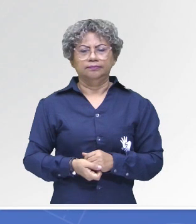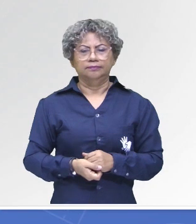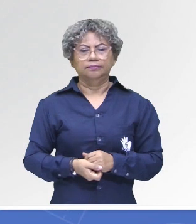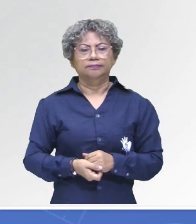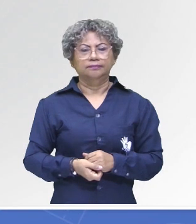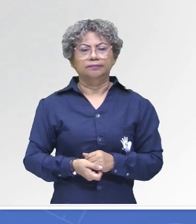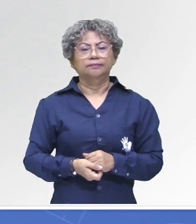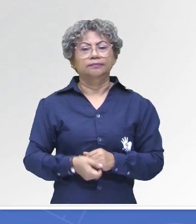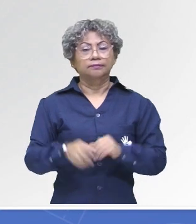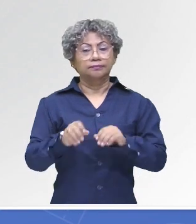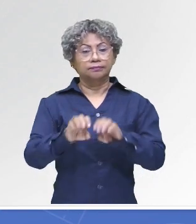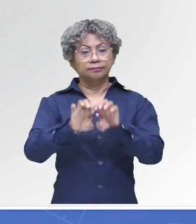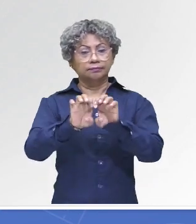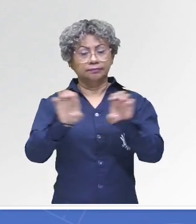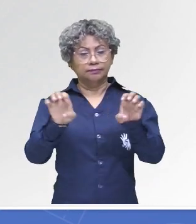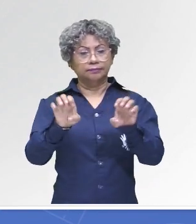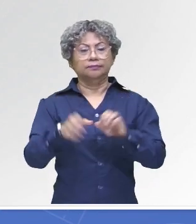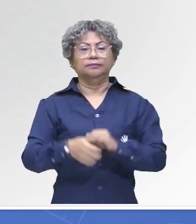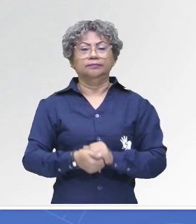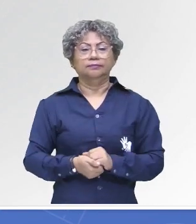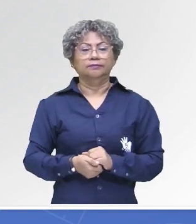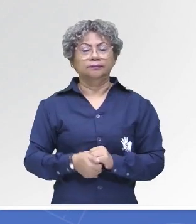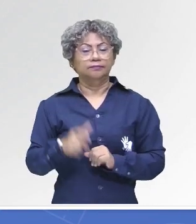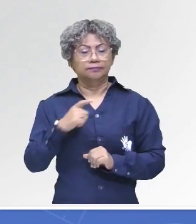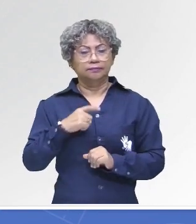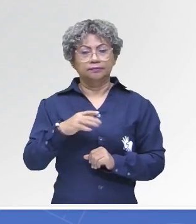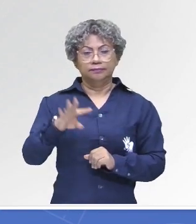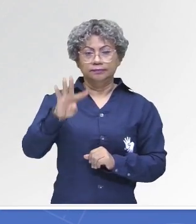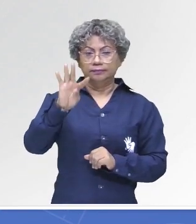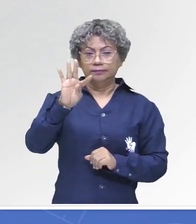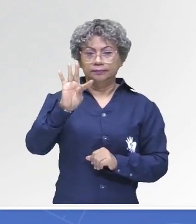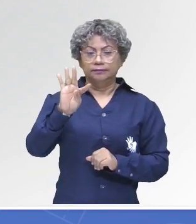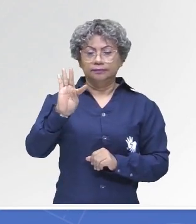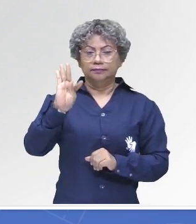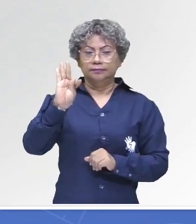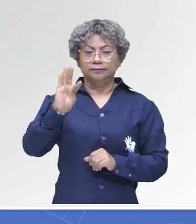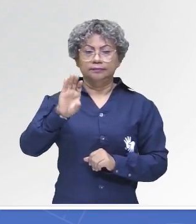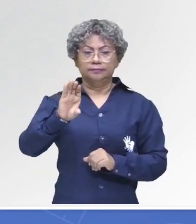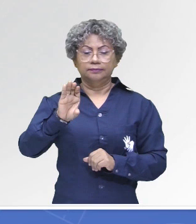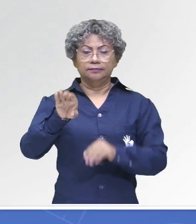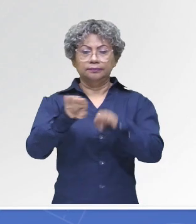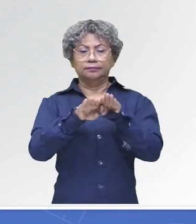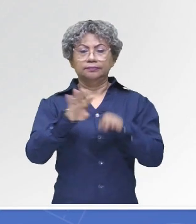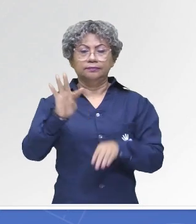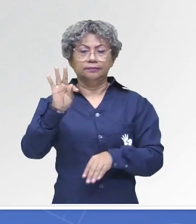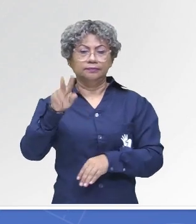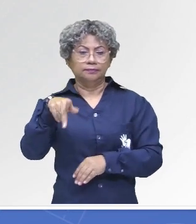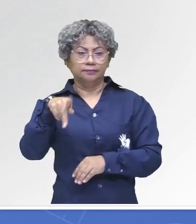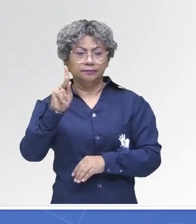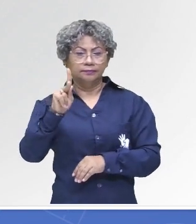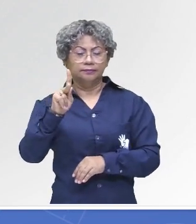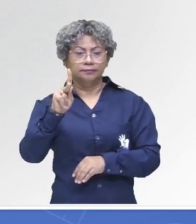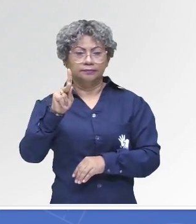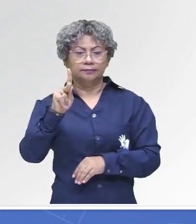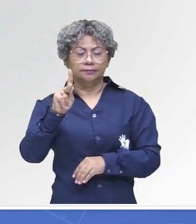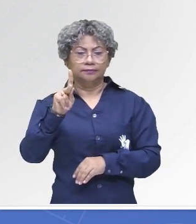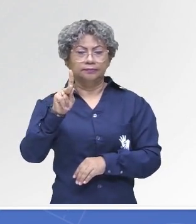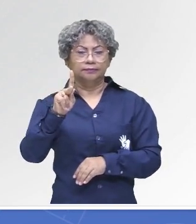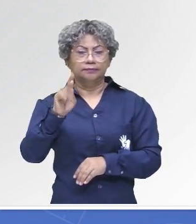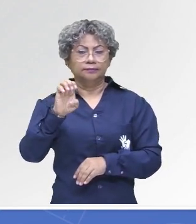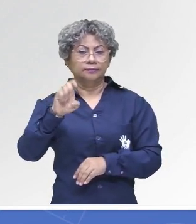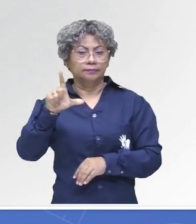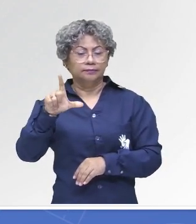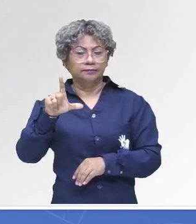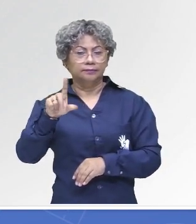equação. Veja só, Tc, que é aquela segunda lá que eu escrevi para vocês, Tc, temperatura em